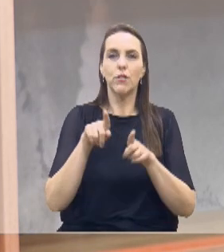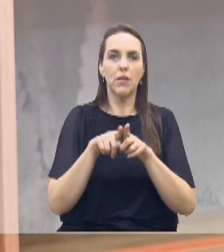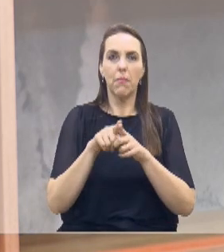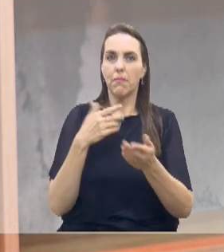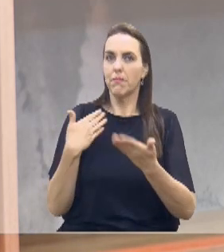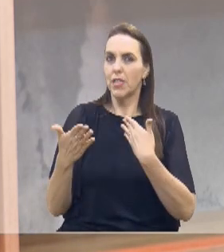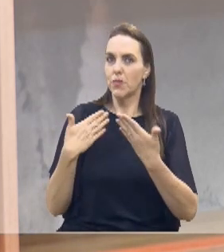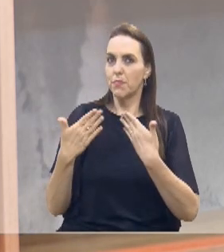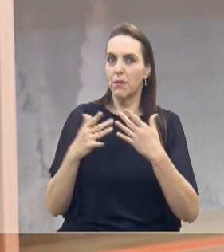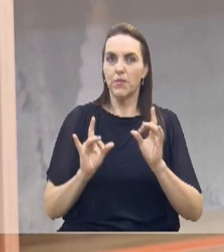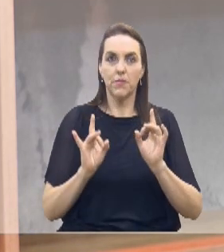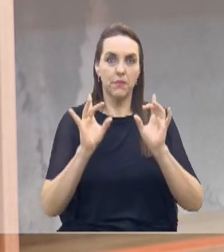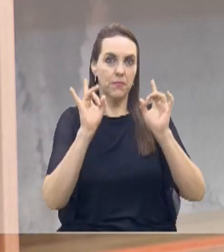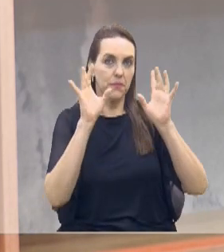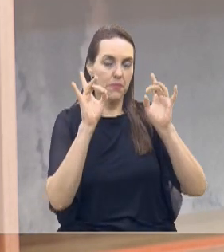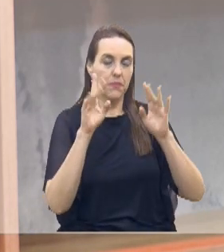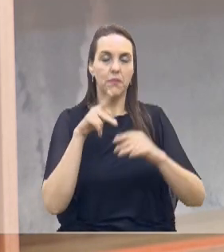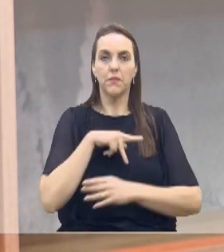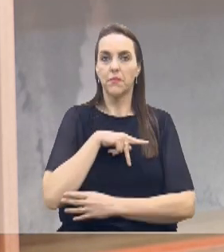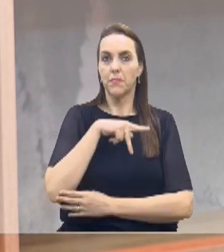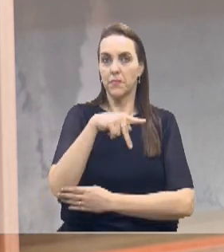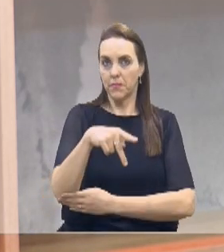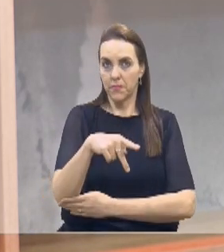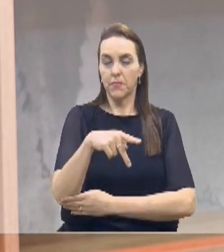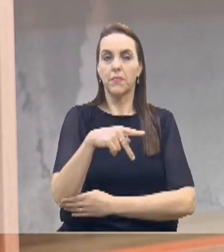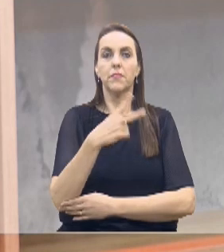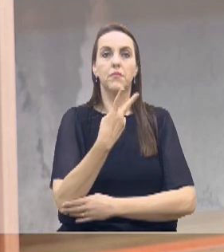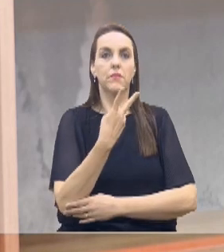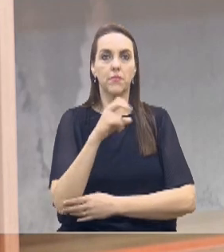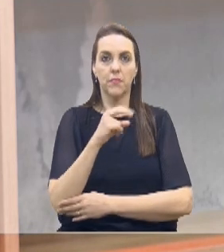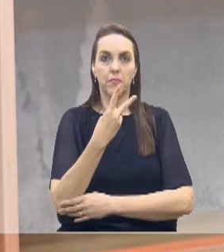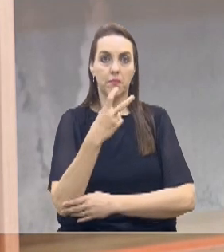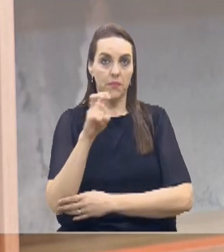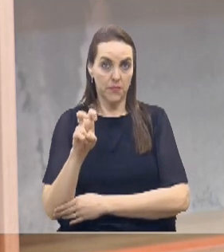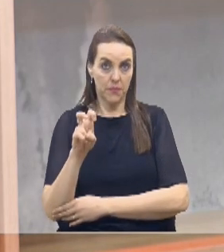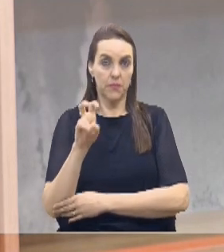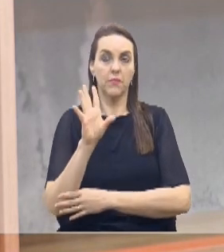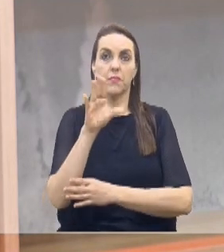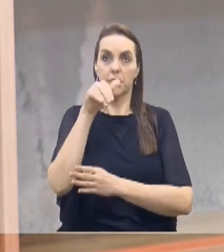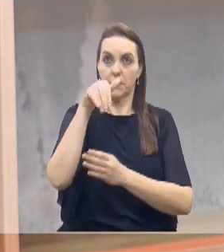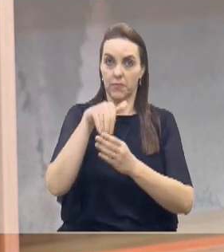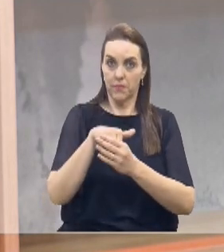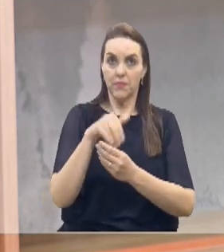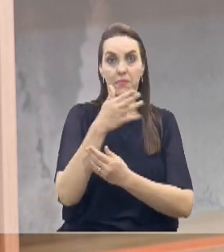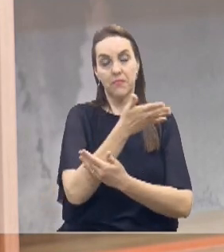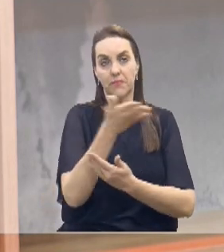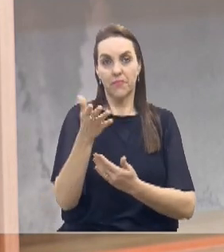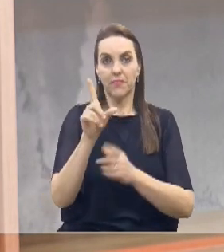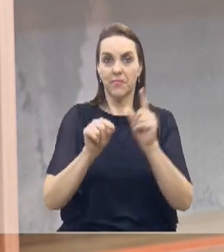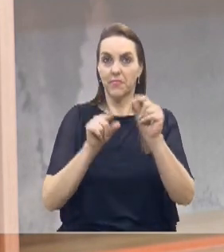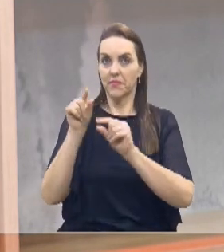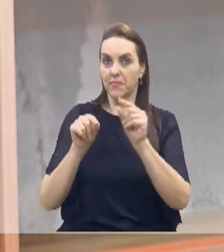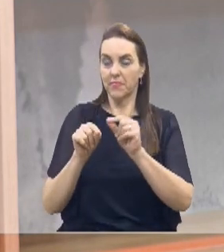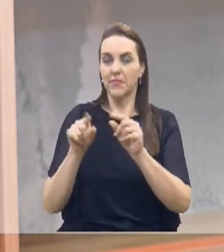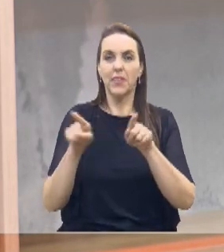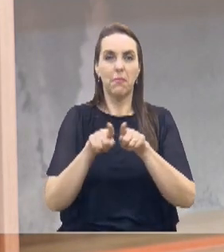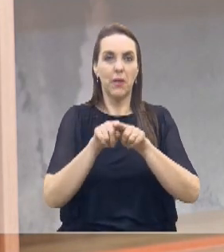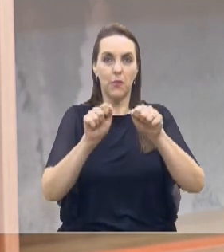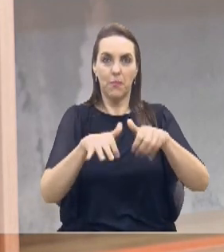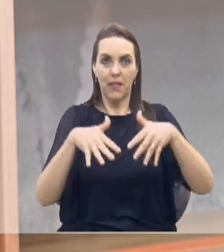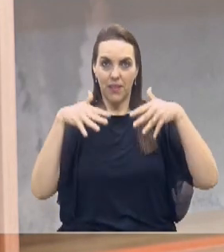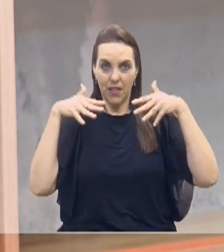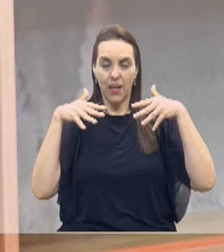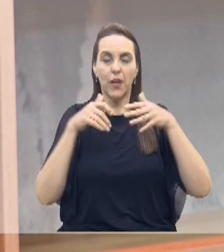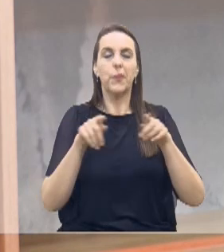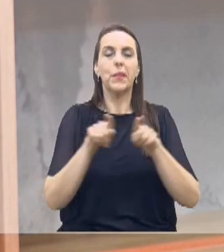bate-papos especiais com o presidente de 2025, que será eleito por vocês, no âmbito do plenário, também o